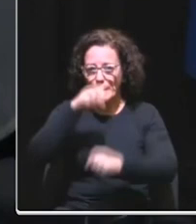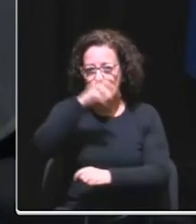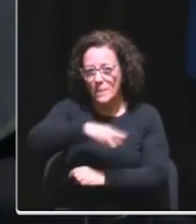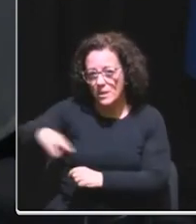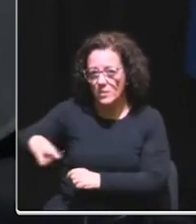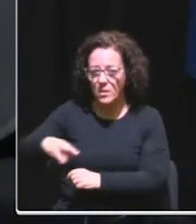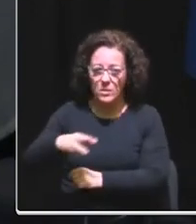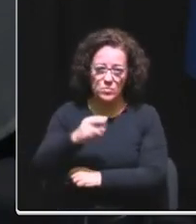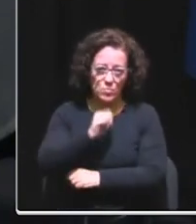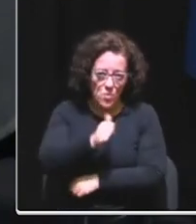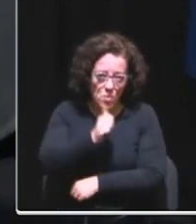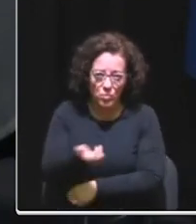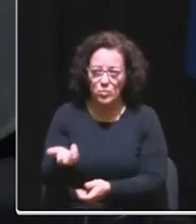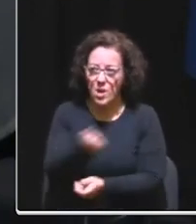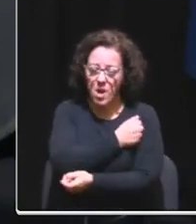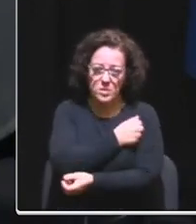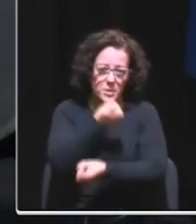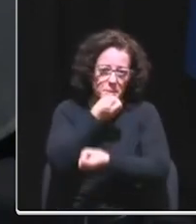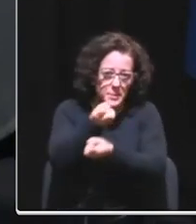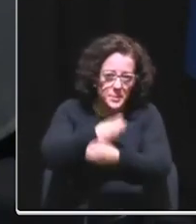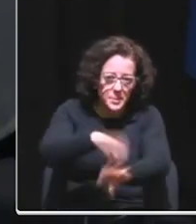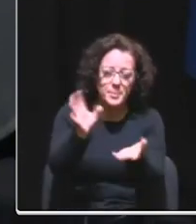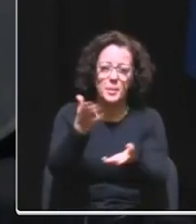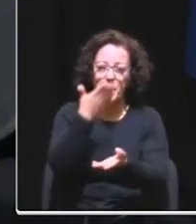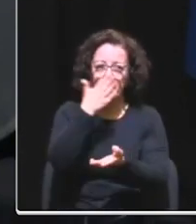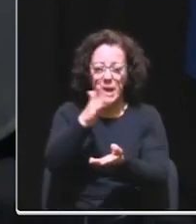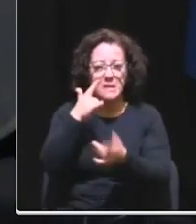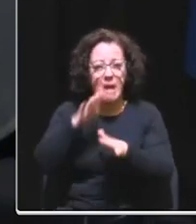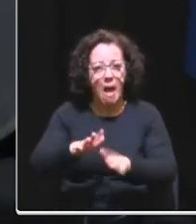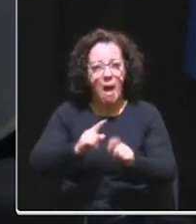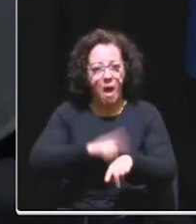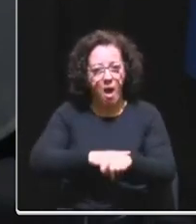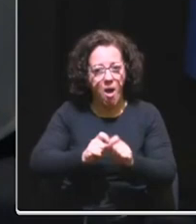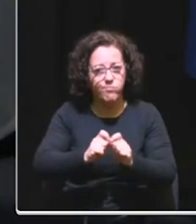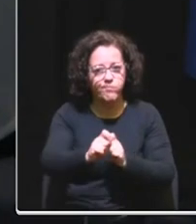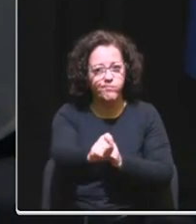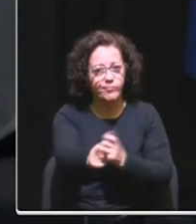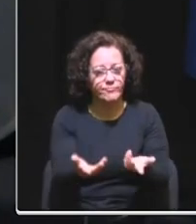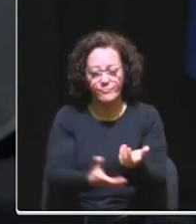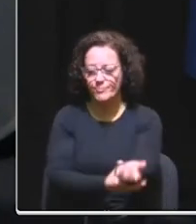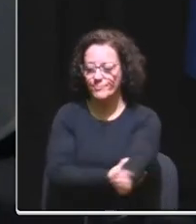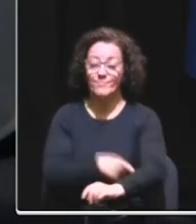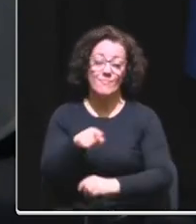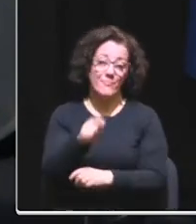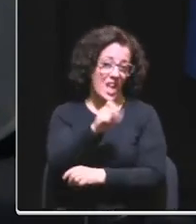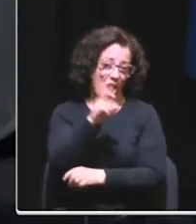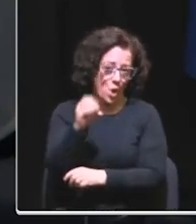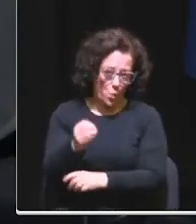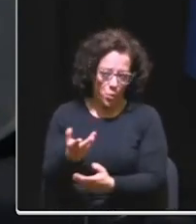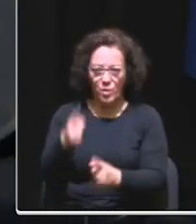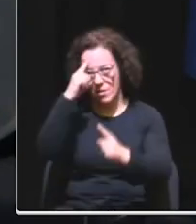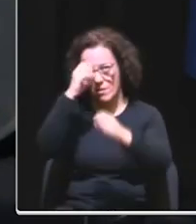mortos e que temem perdurar. Do nosso ponto de vista, é um erro fazer uma